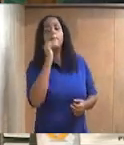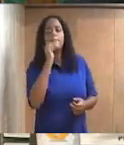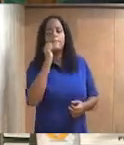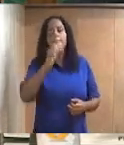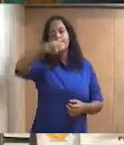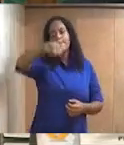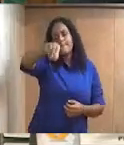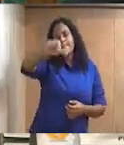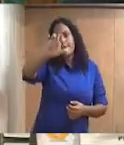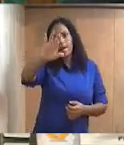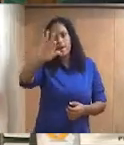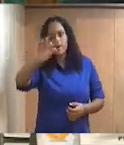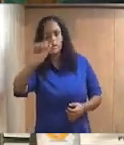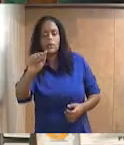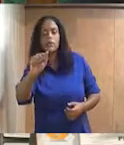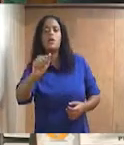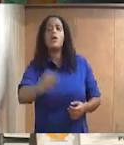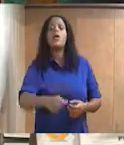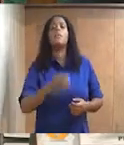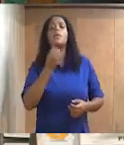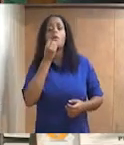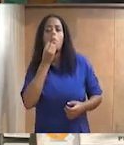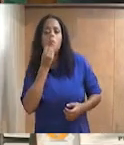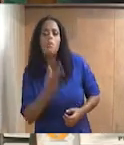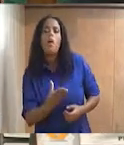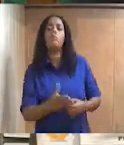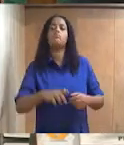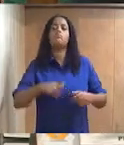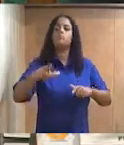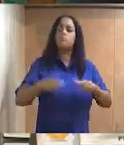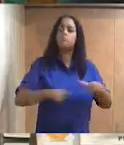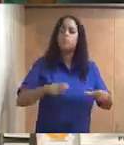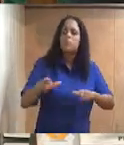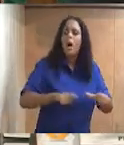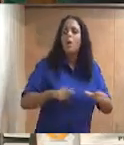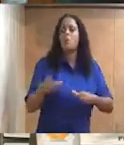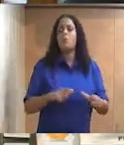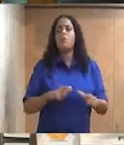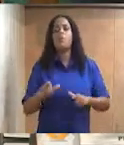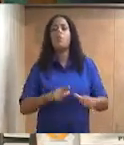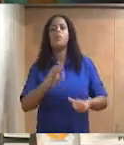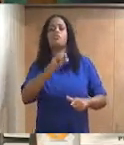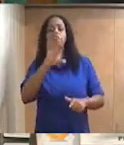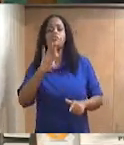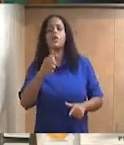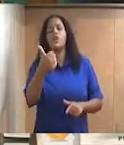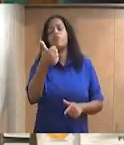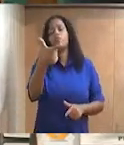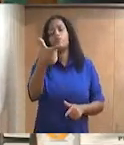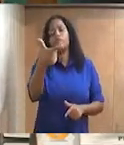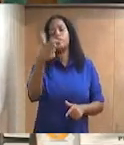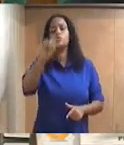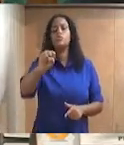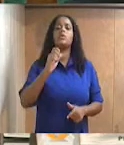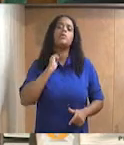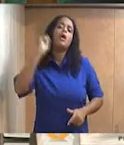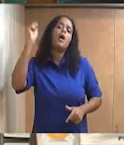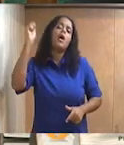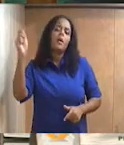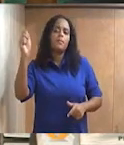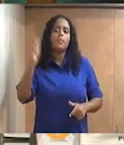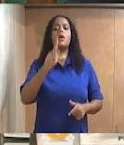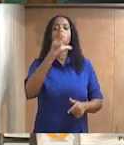Maria Edir de Anchieta Silva pela passagem de sua data natalícia a ser comemorada no dia 28 de abril desse ano, ocasião em que